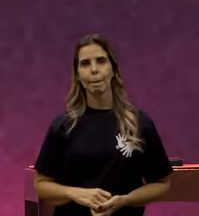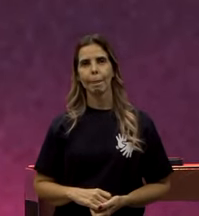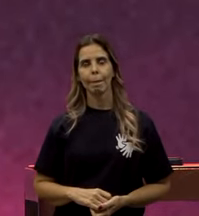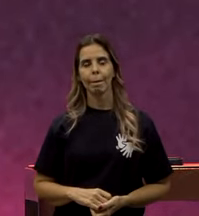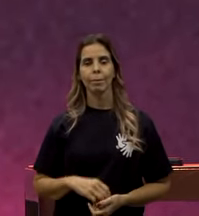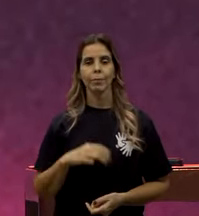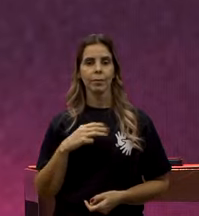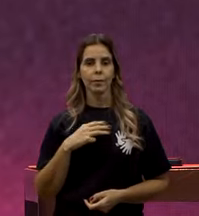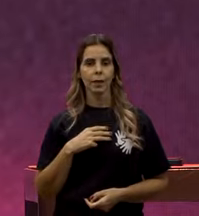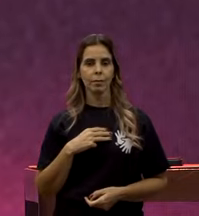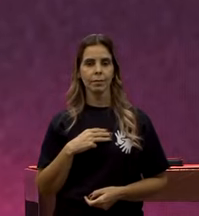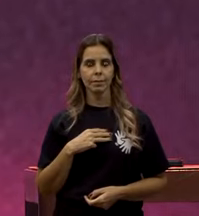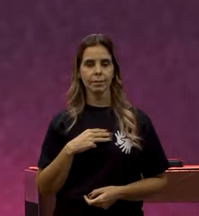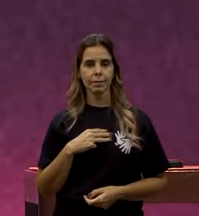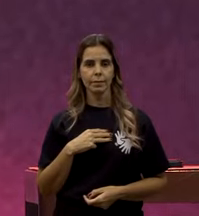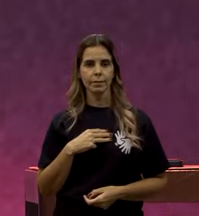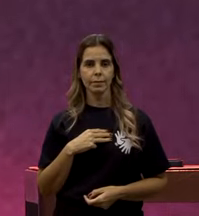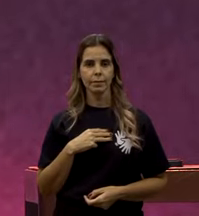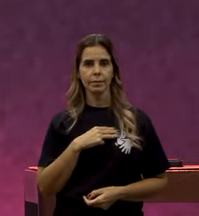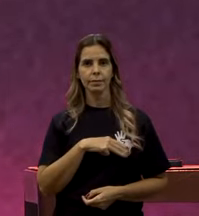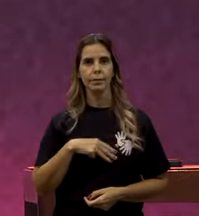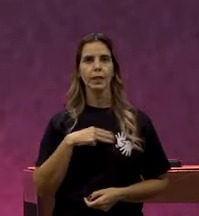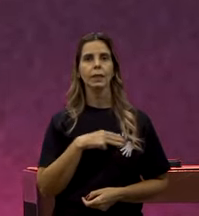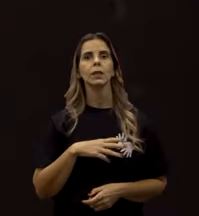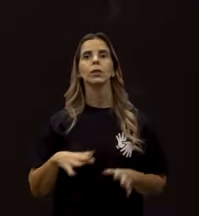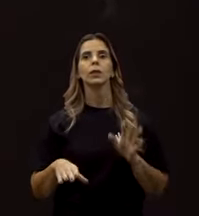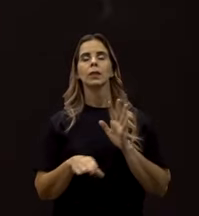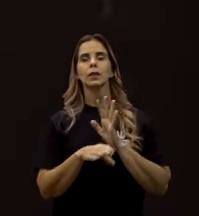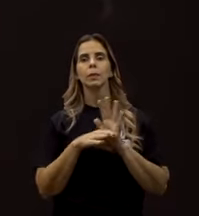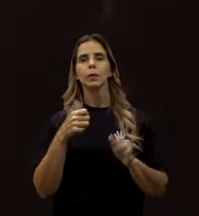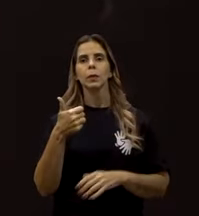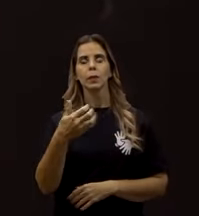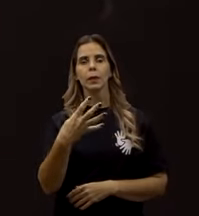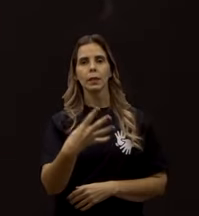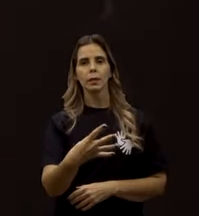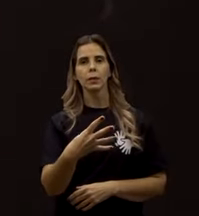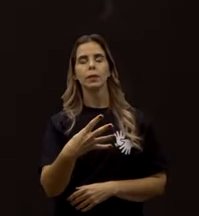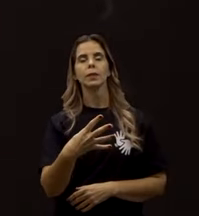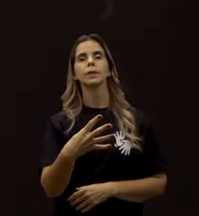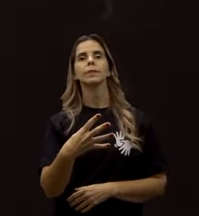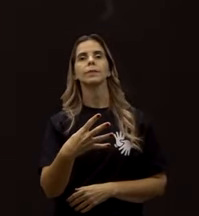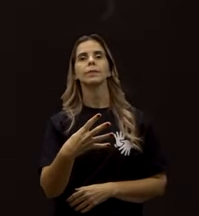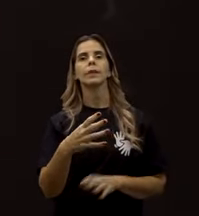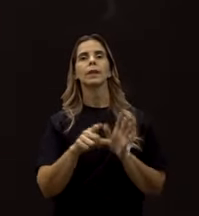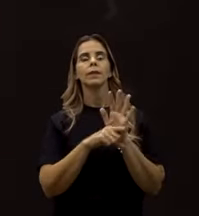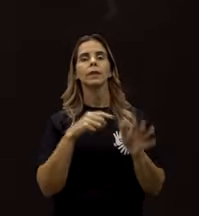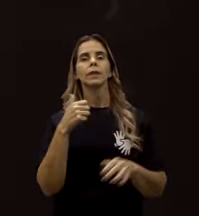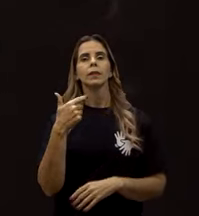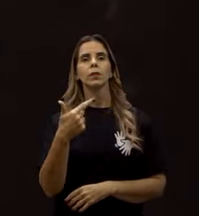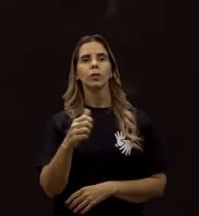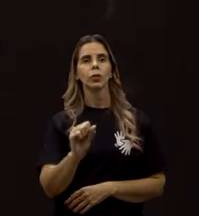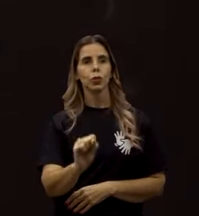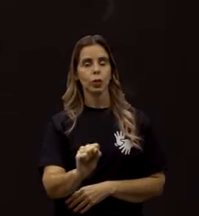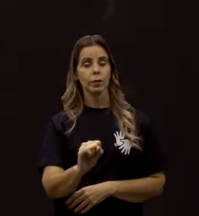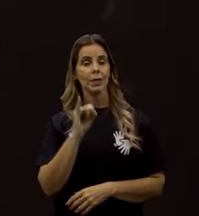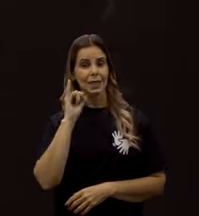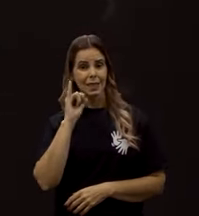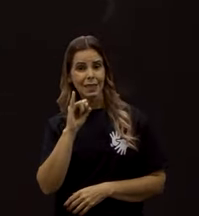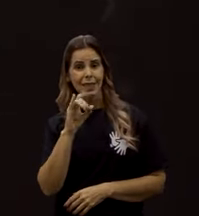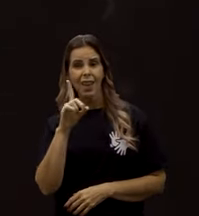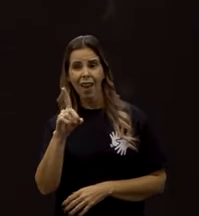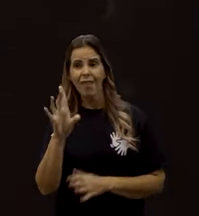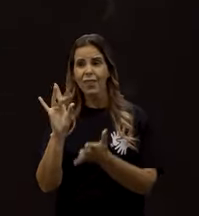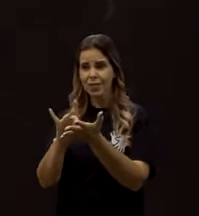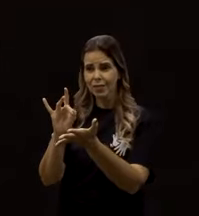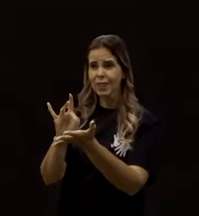Mateus Capítulo 14 Versículo 28 senhor disse Pedro se é você me manda inteiro ao seu encontro sobre as águas